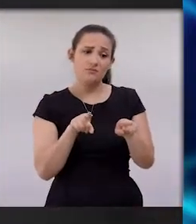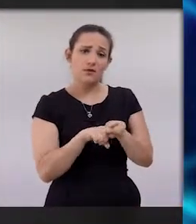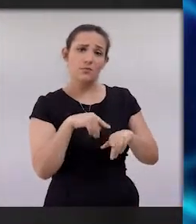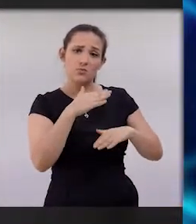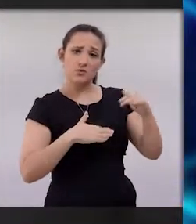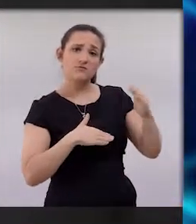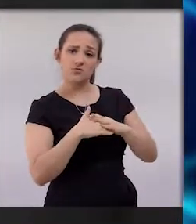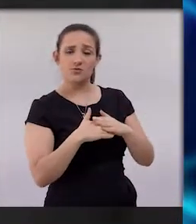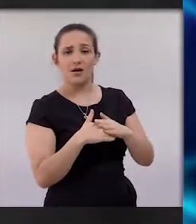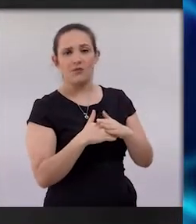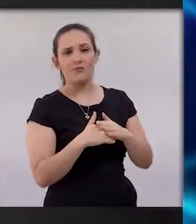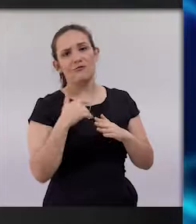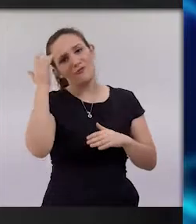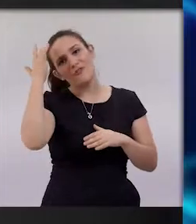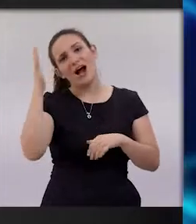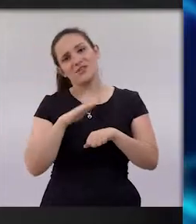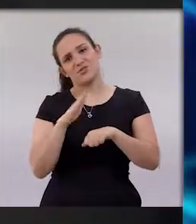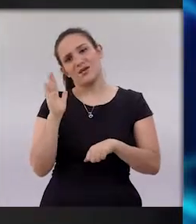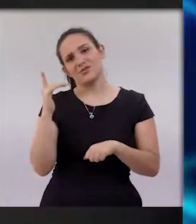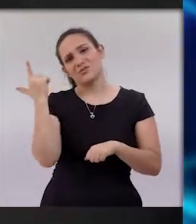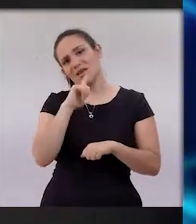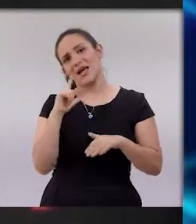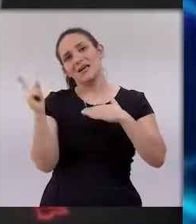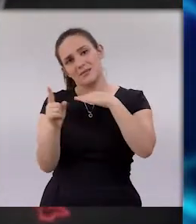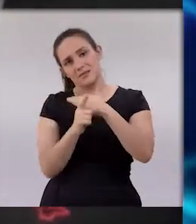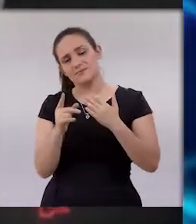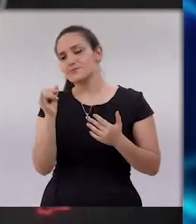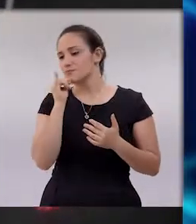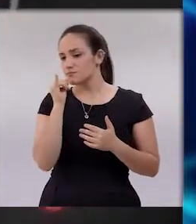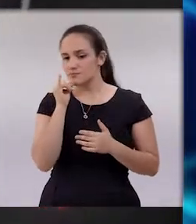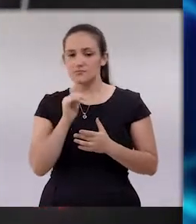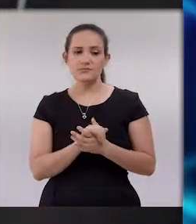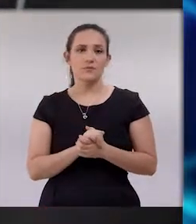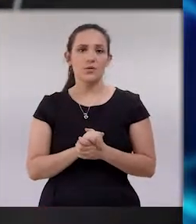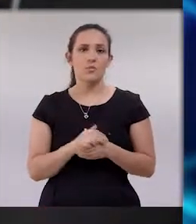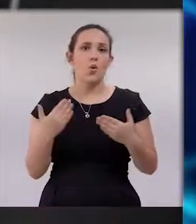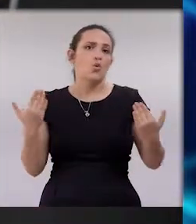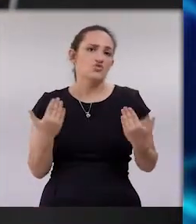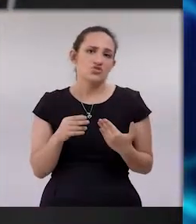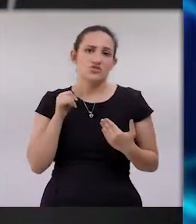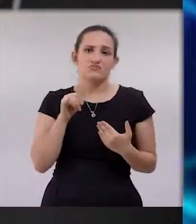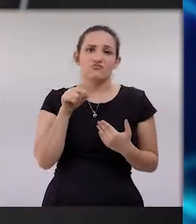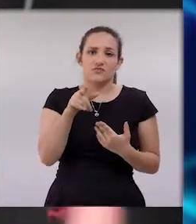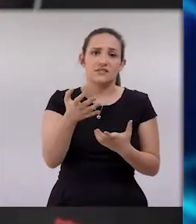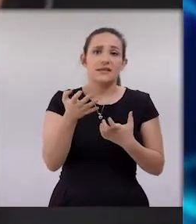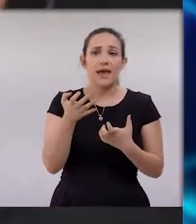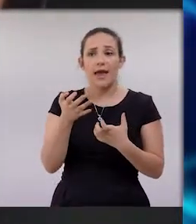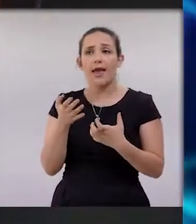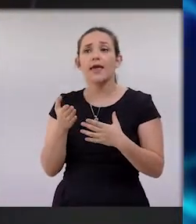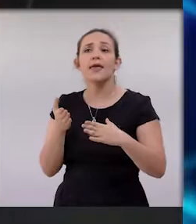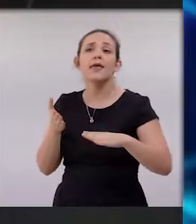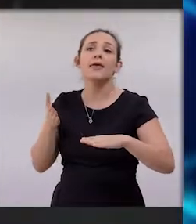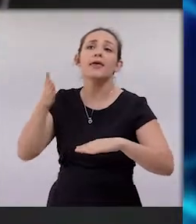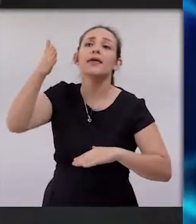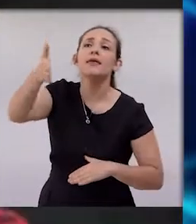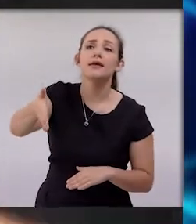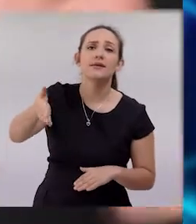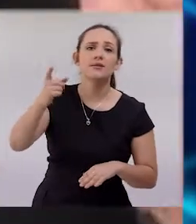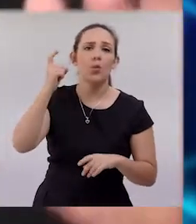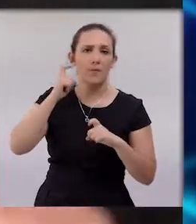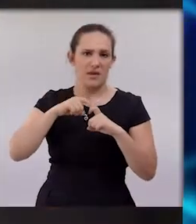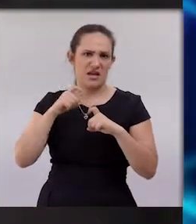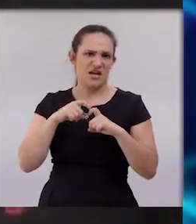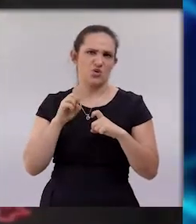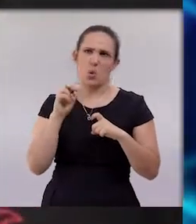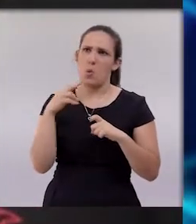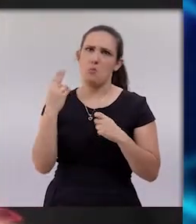usuário profissional de saúde com relação aos atendimentos. Ir no médico hoje, ou em qualquer consulta,